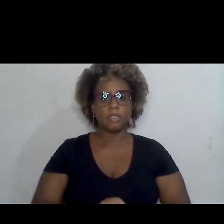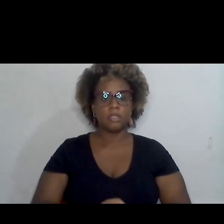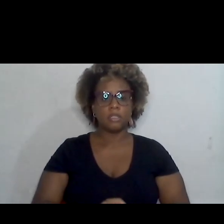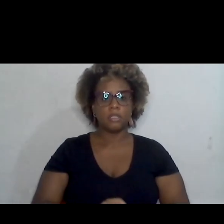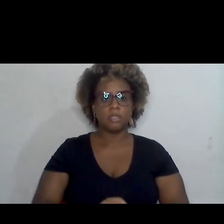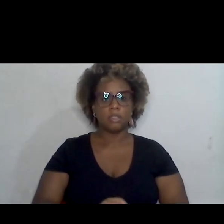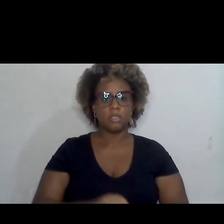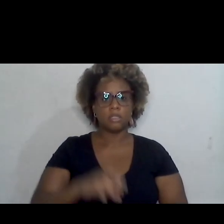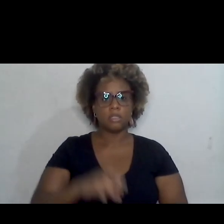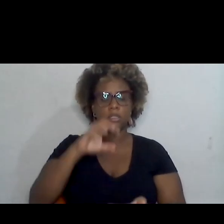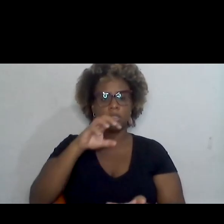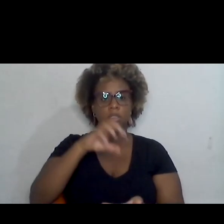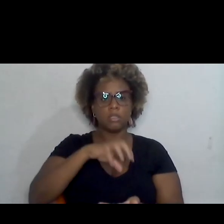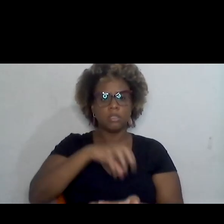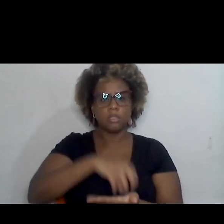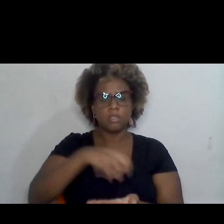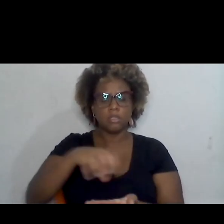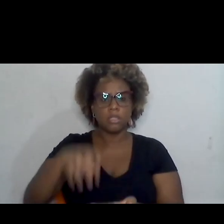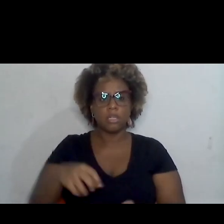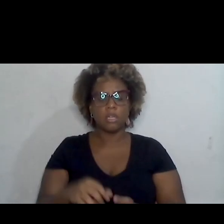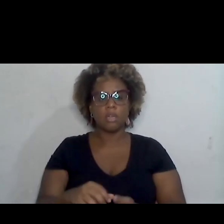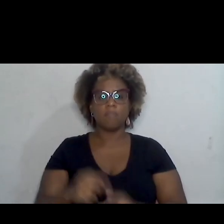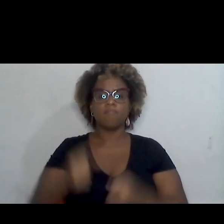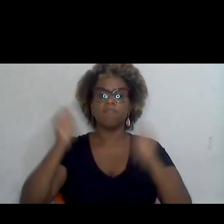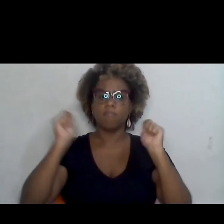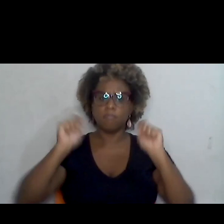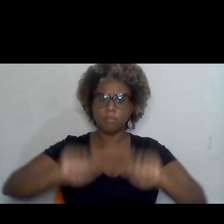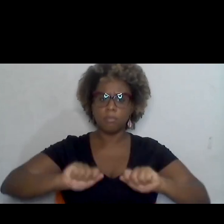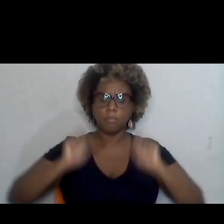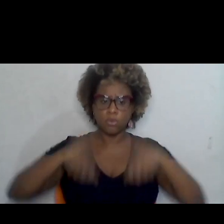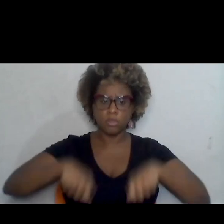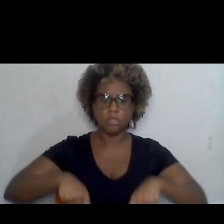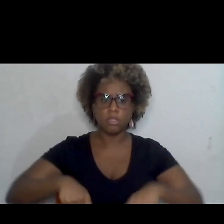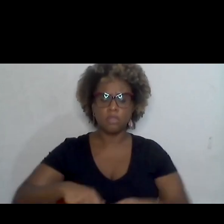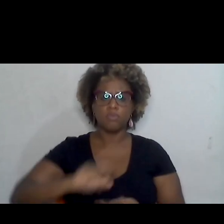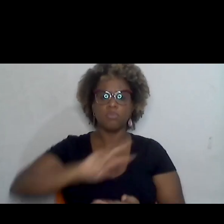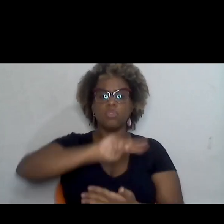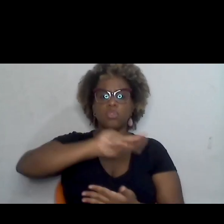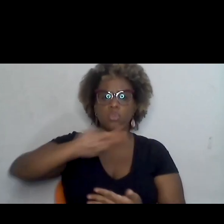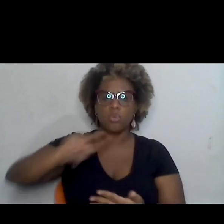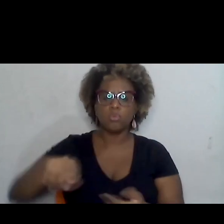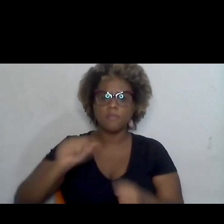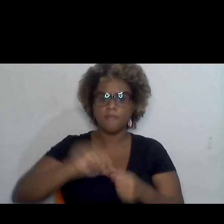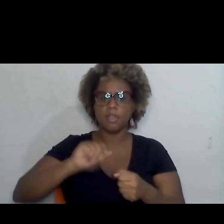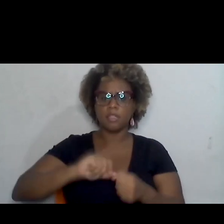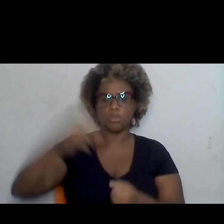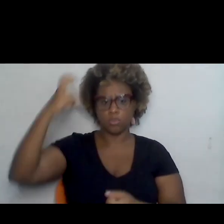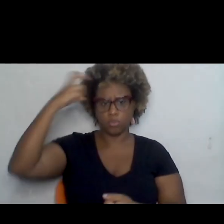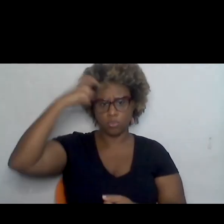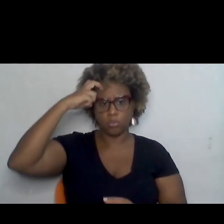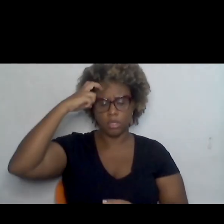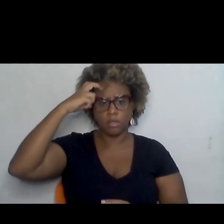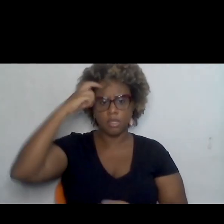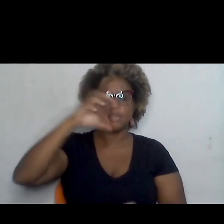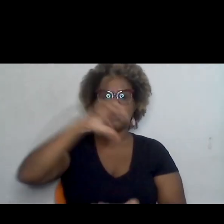Bahia, a sua possibilidade e capacidade de diálogo com todos os fazeres culturais. Que eles sejam, de fato, espaços